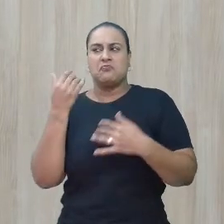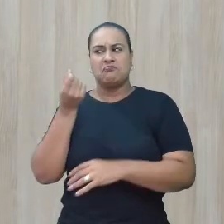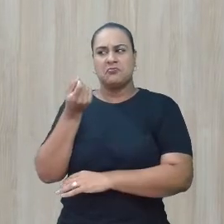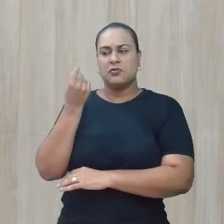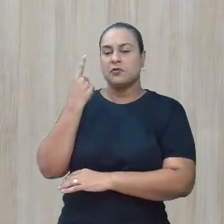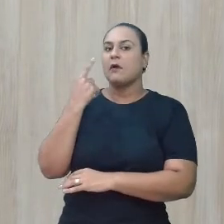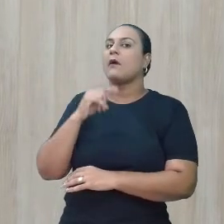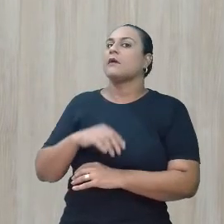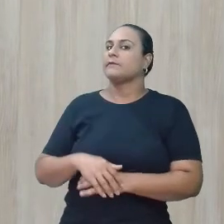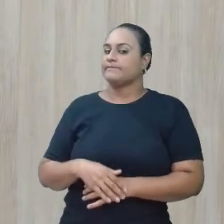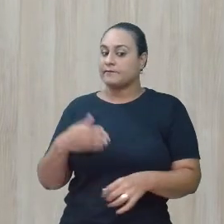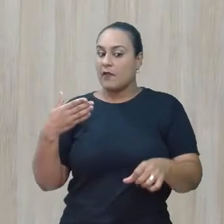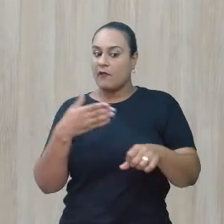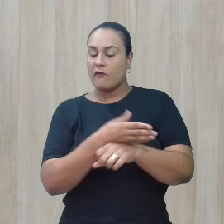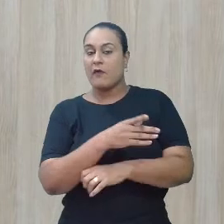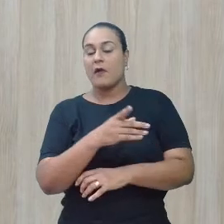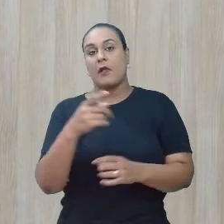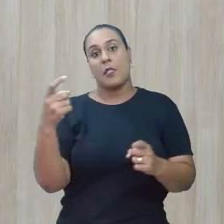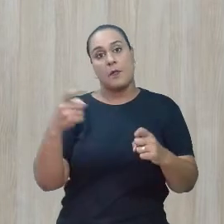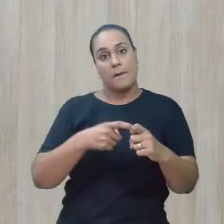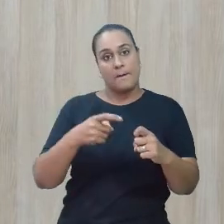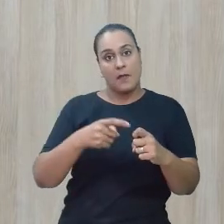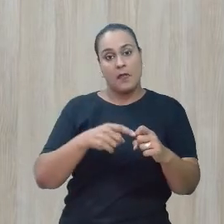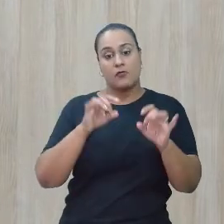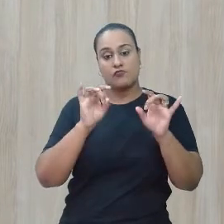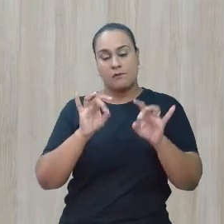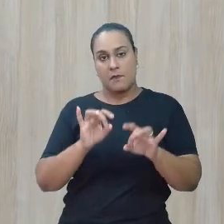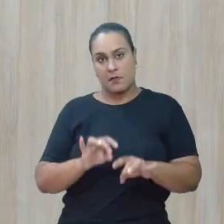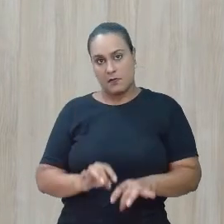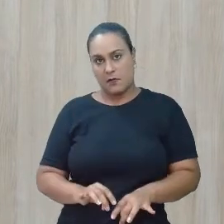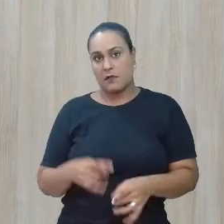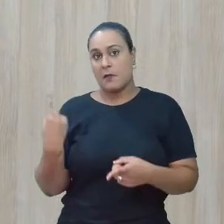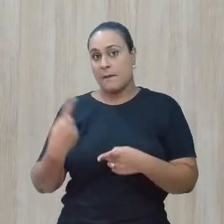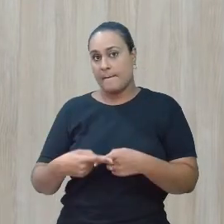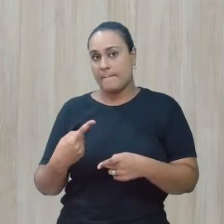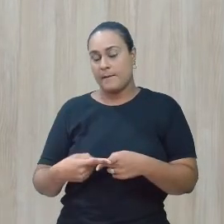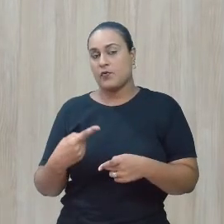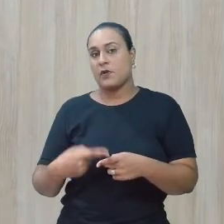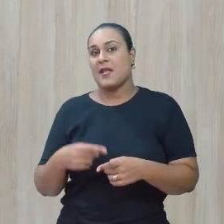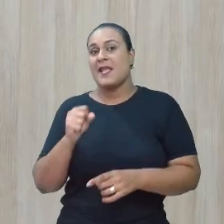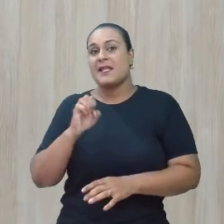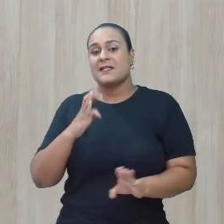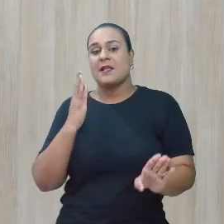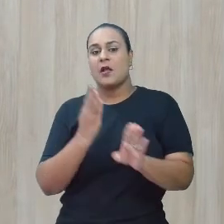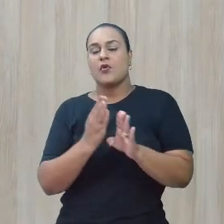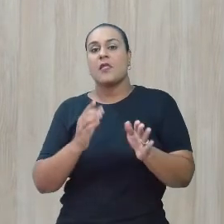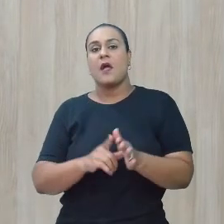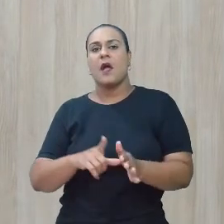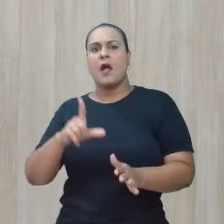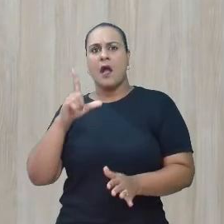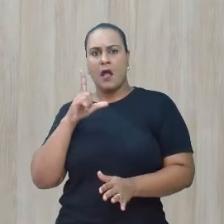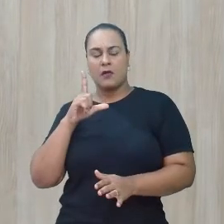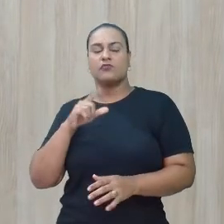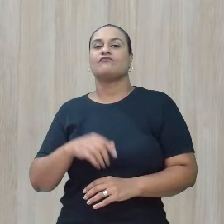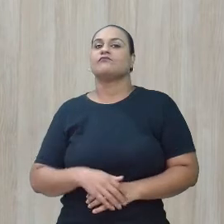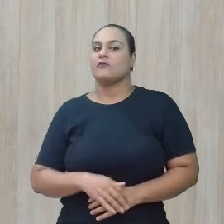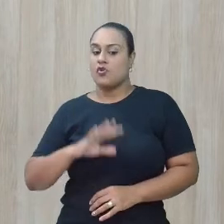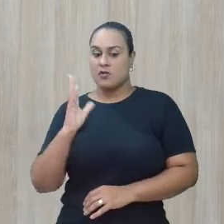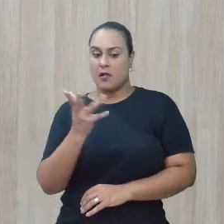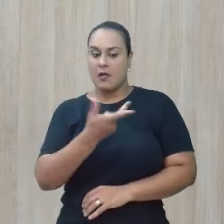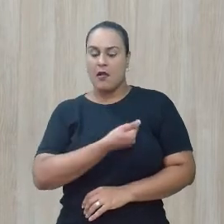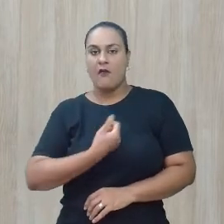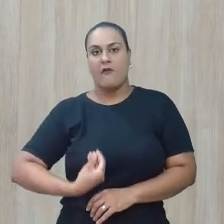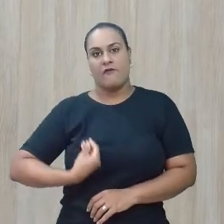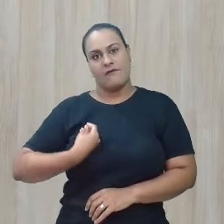tá certo? De um médico especialista, porque o diagnóstico precoce de câncer de mama pode salvar a vida da pessoa que